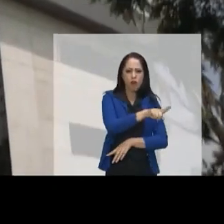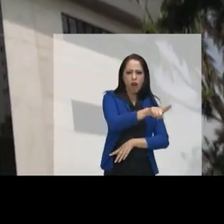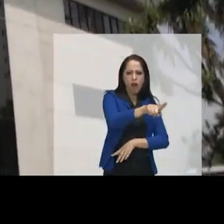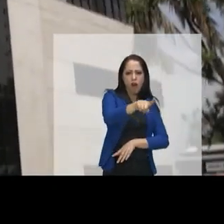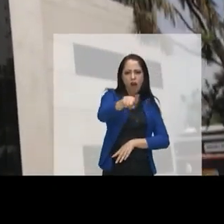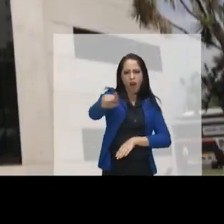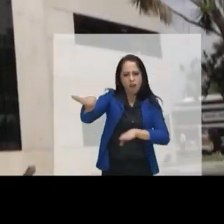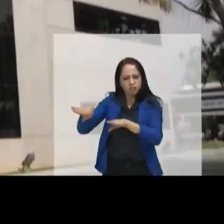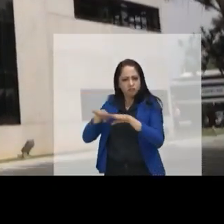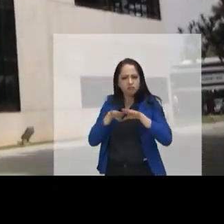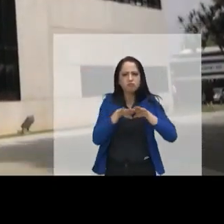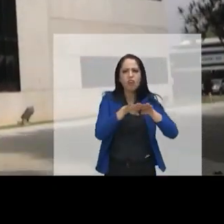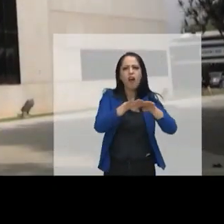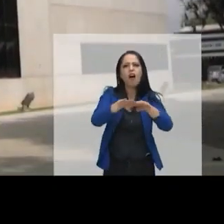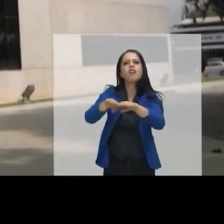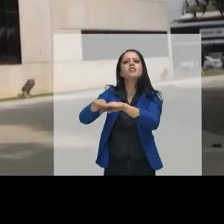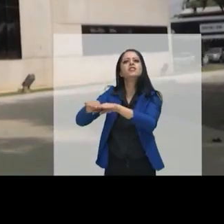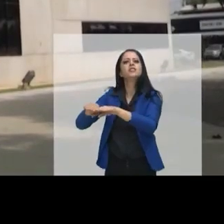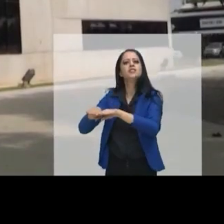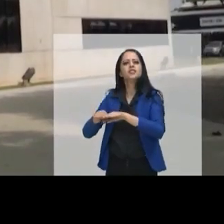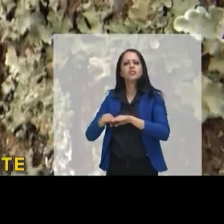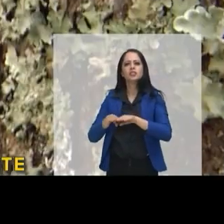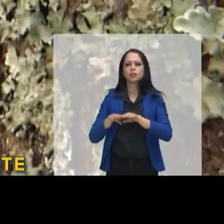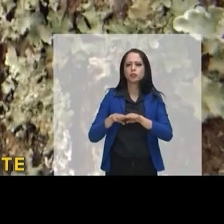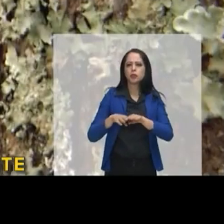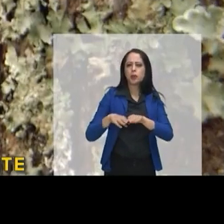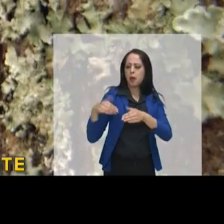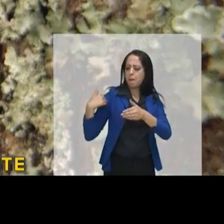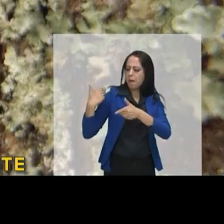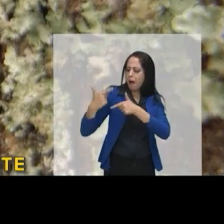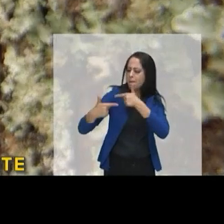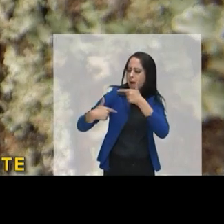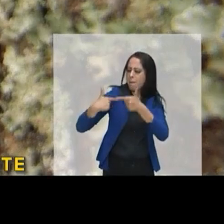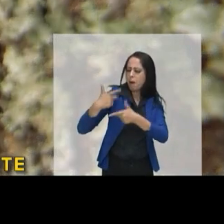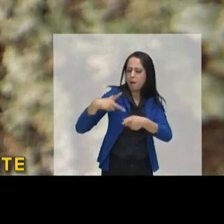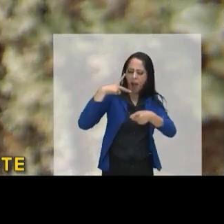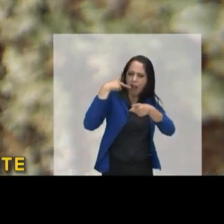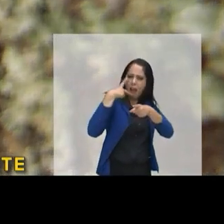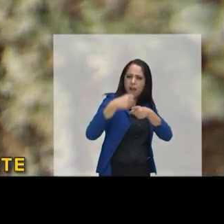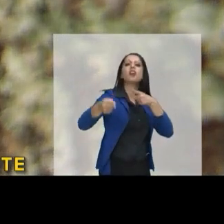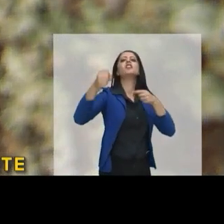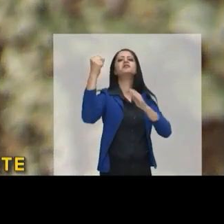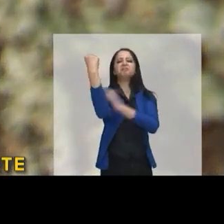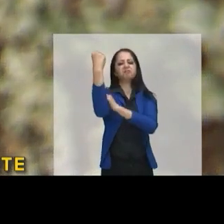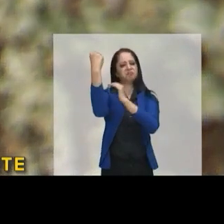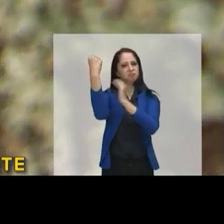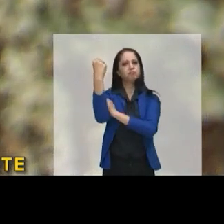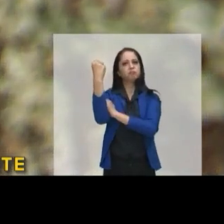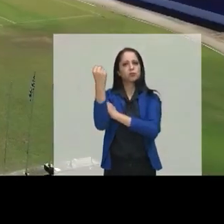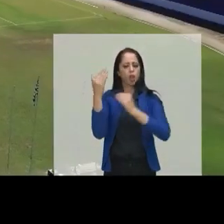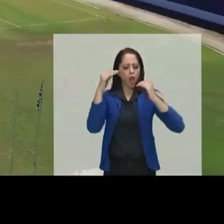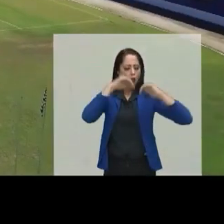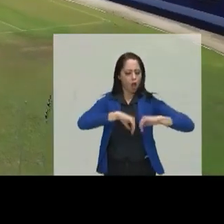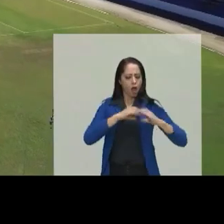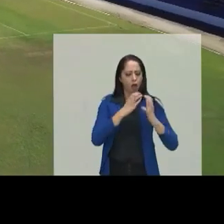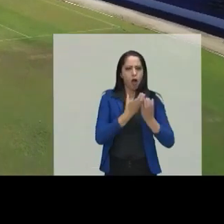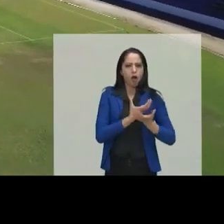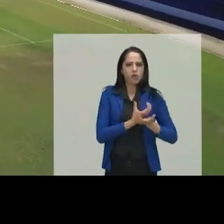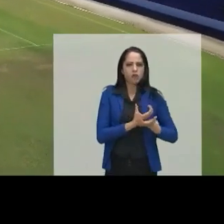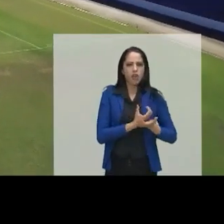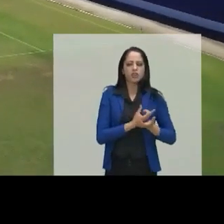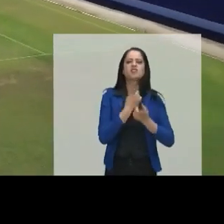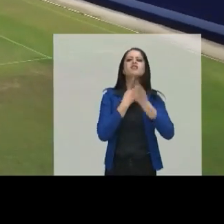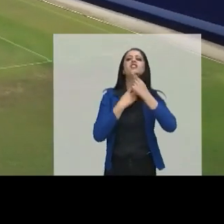peor dessa igualdade conseguimos conquistar com braço forte em teu